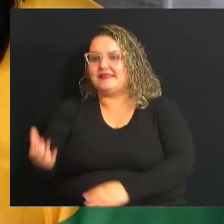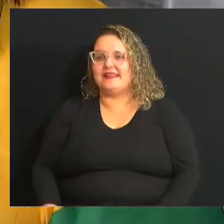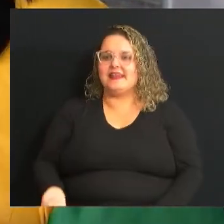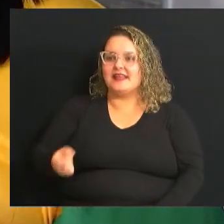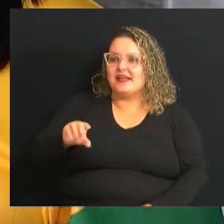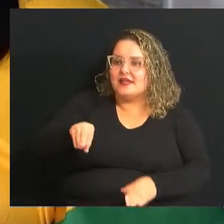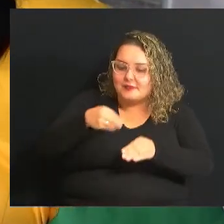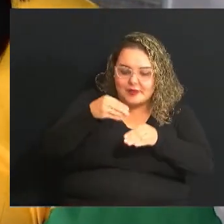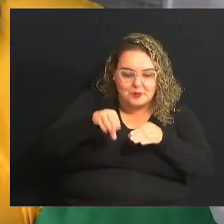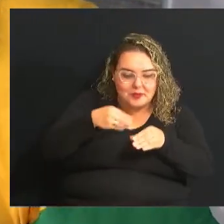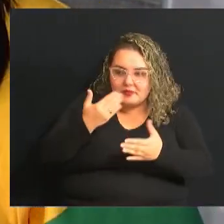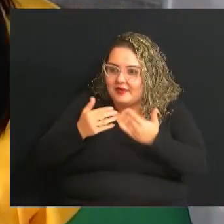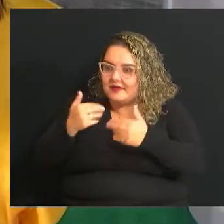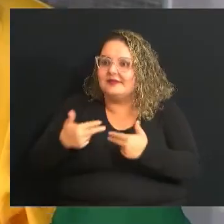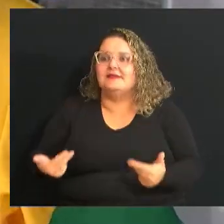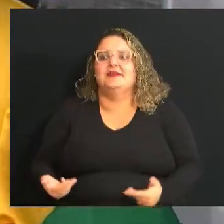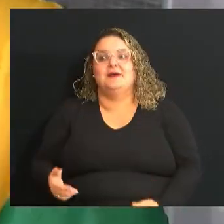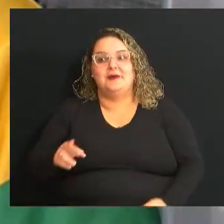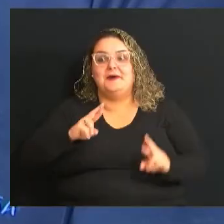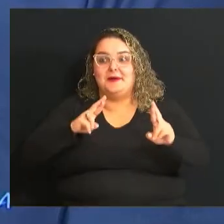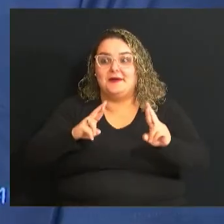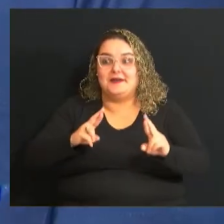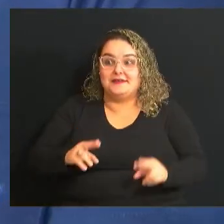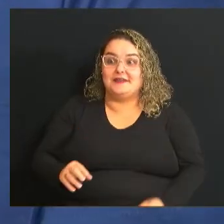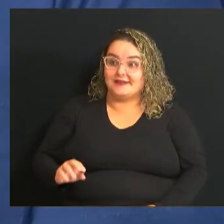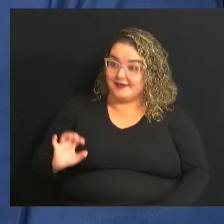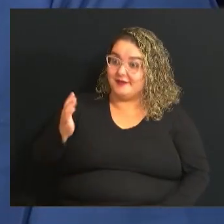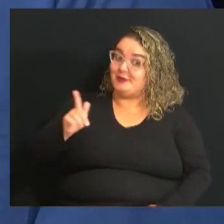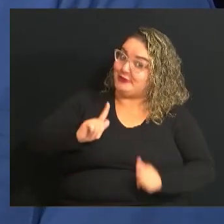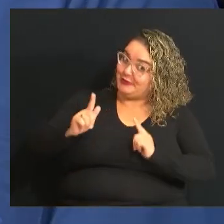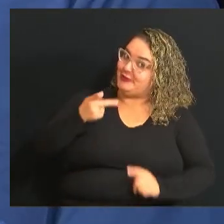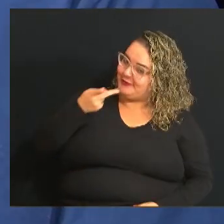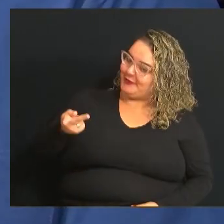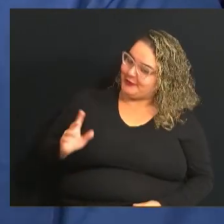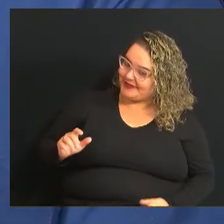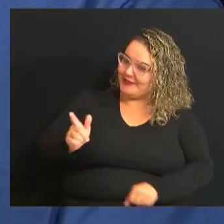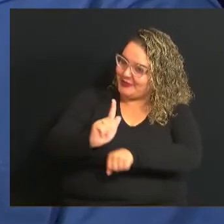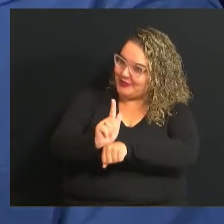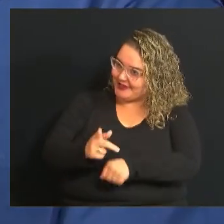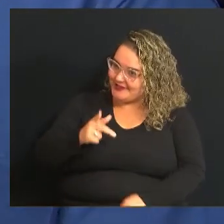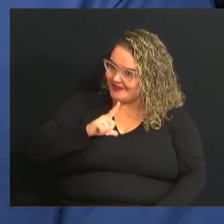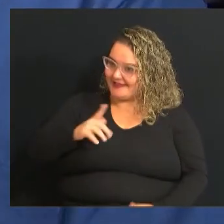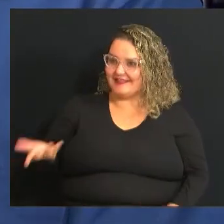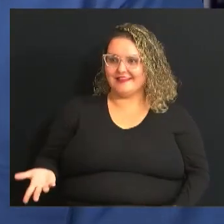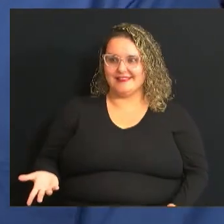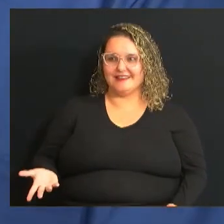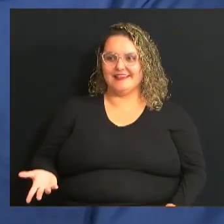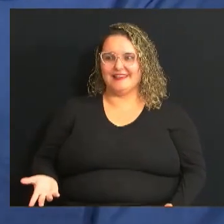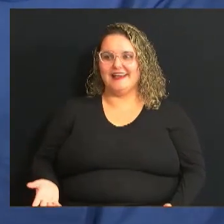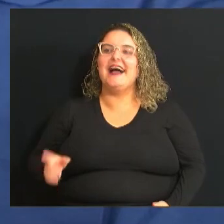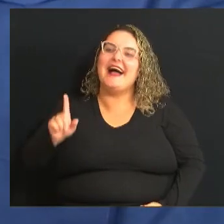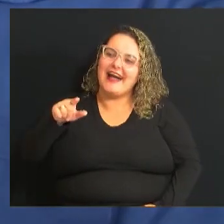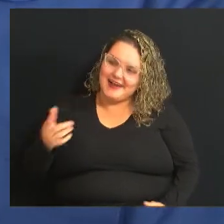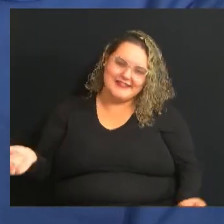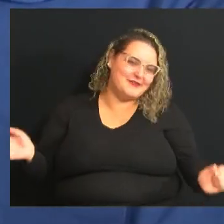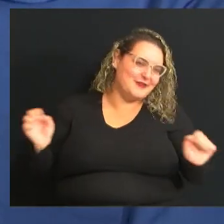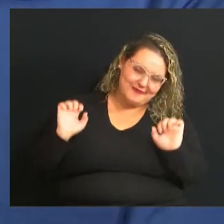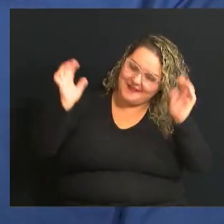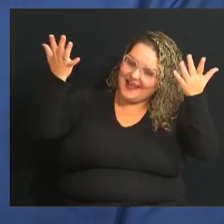empresa de climatizadores aproveita para lucrar mais, justamente por conta da forte temperatura.